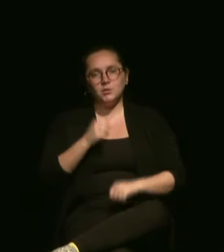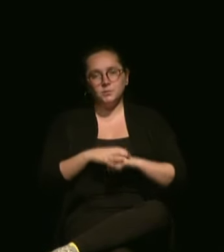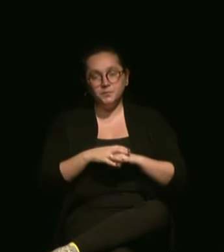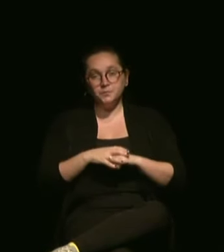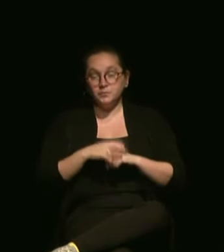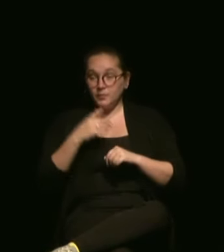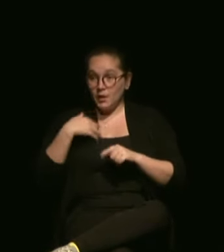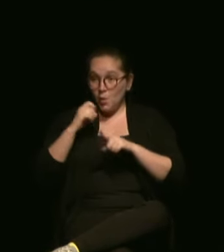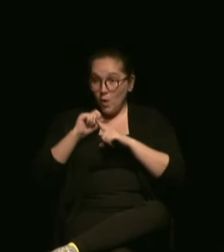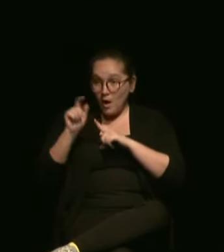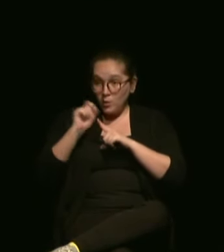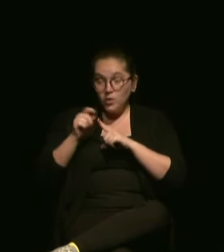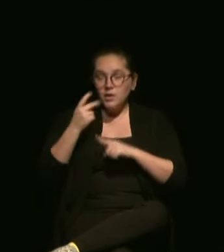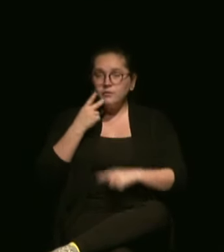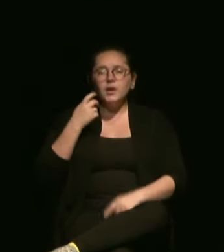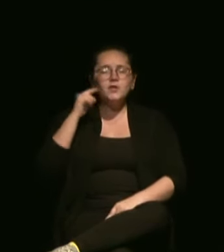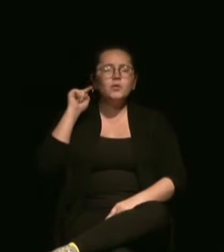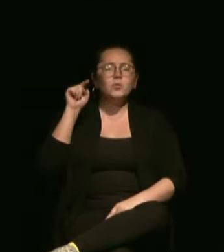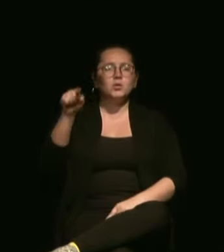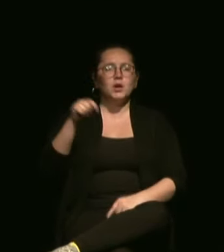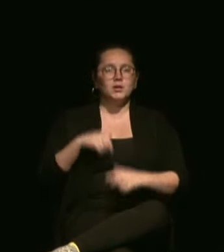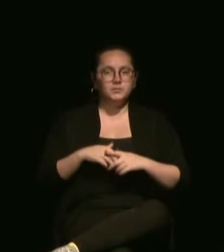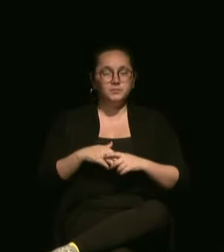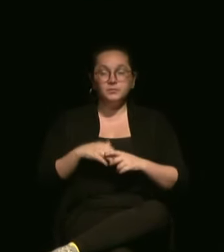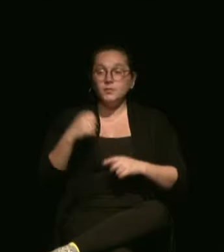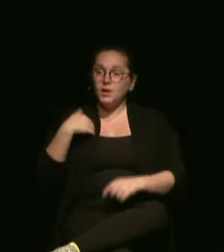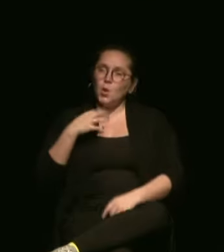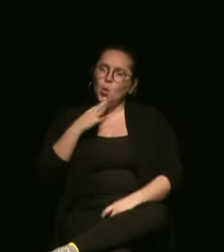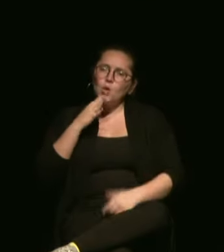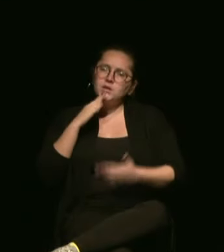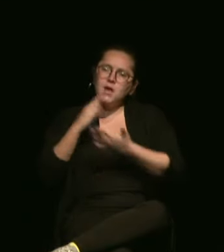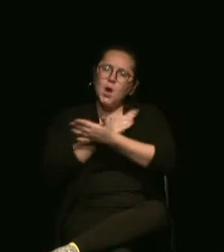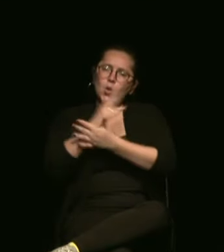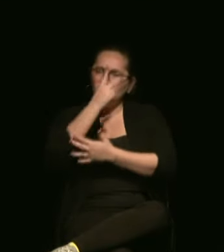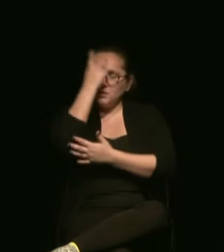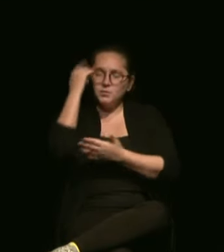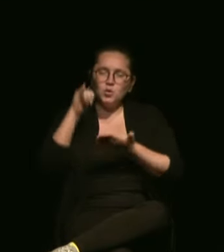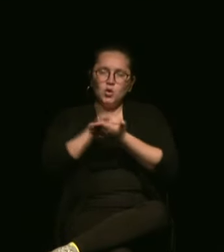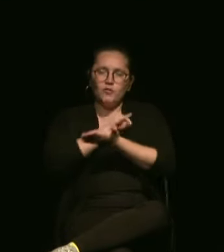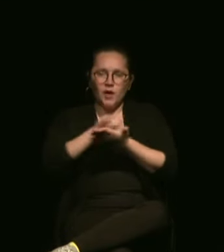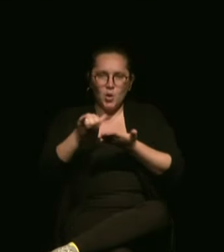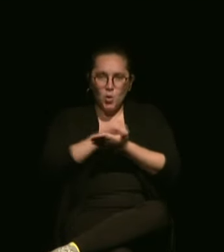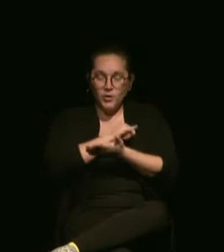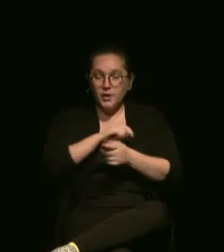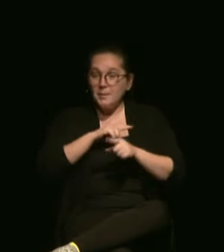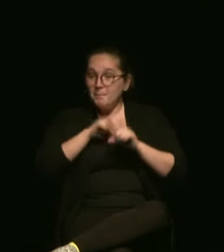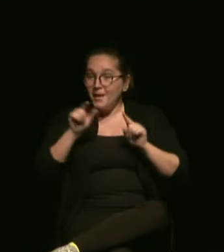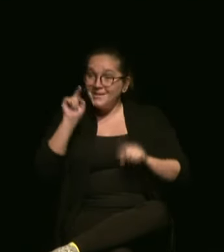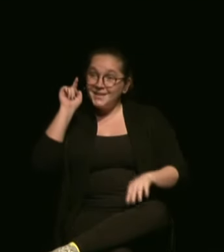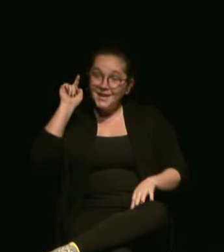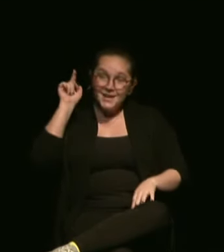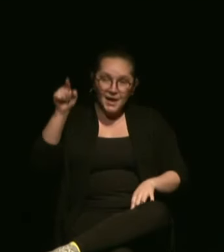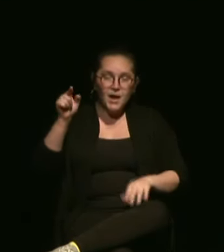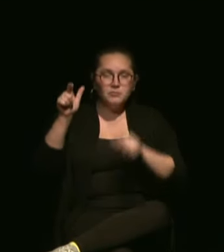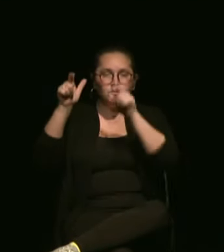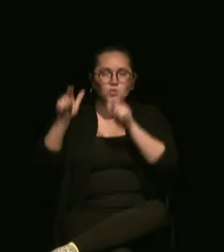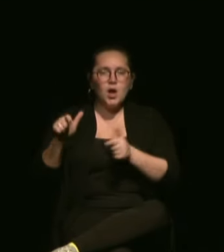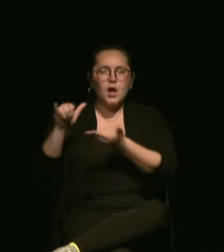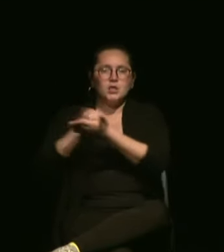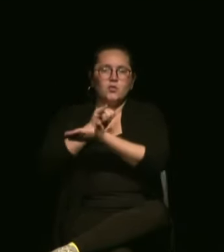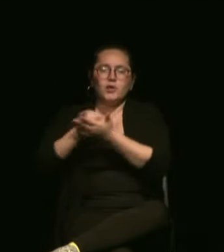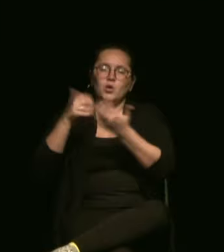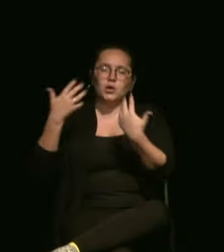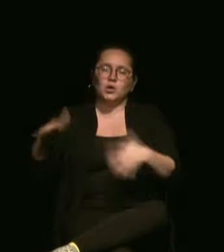disse: vamos rodar lá. Eu o tinha conhecido em Nova York, mas em Nova York ele não quis ser filmado. E eu